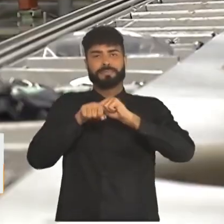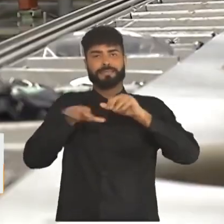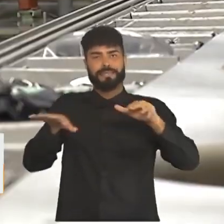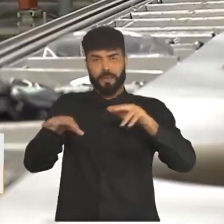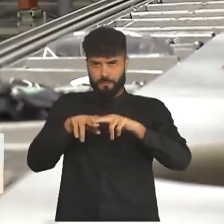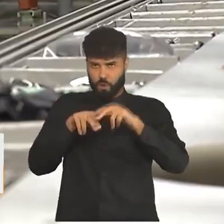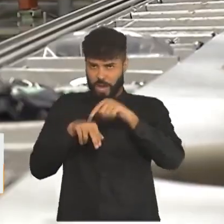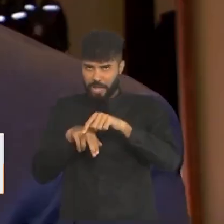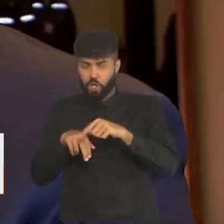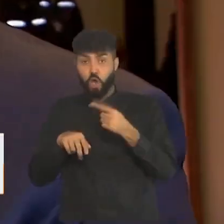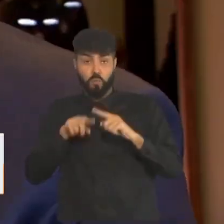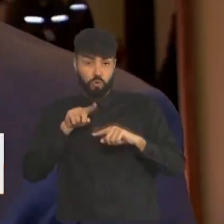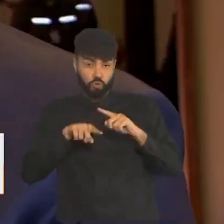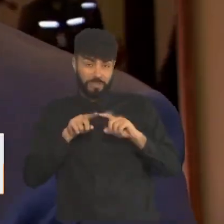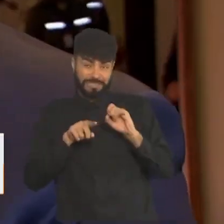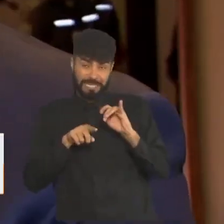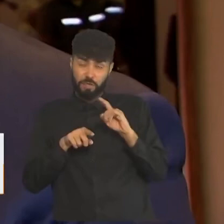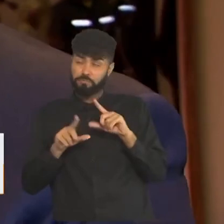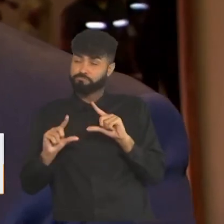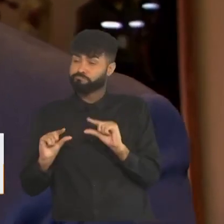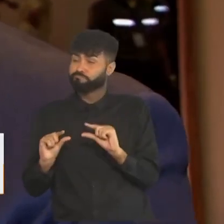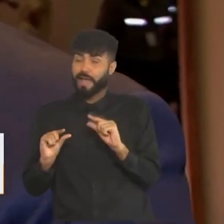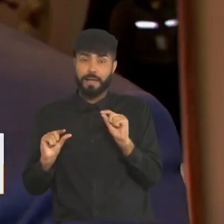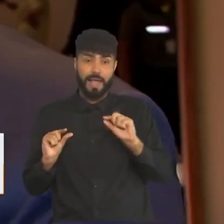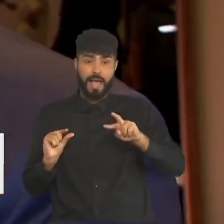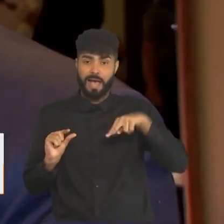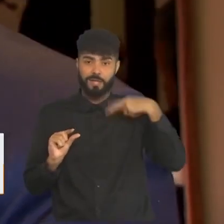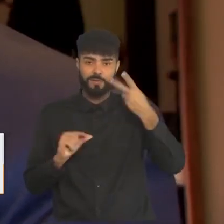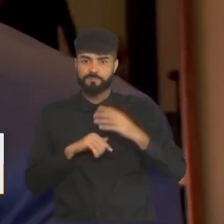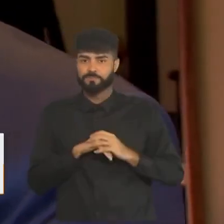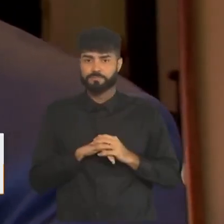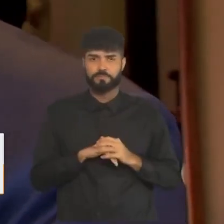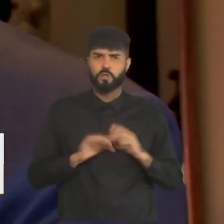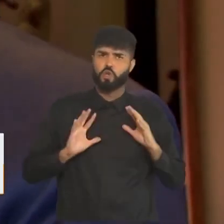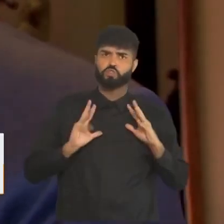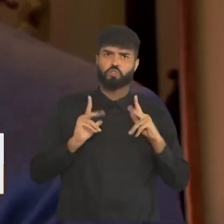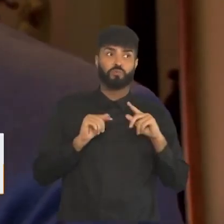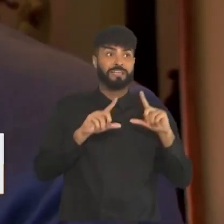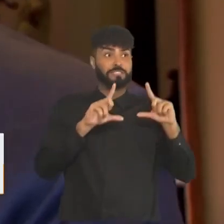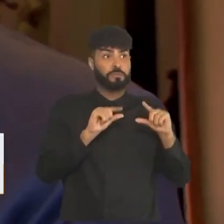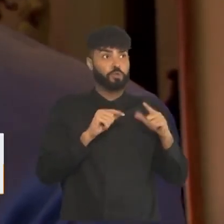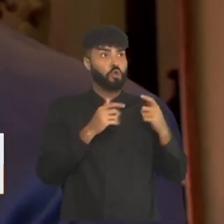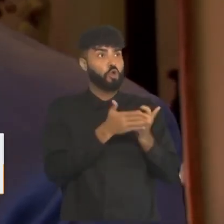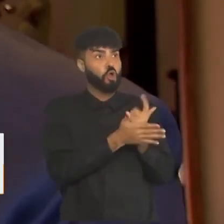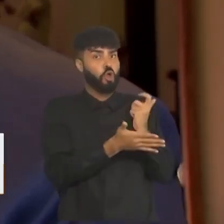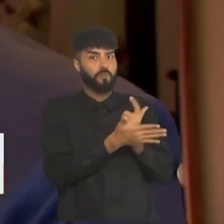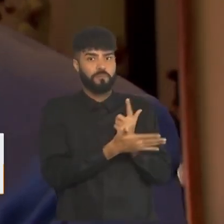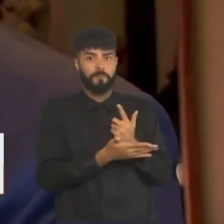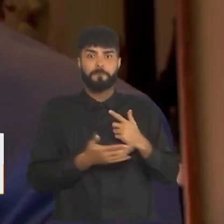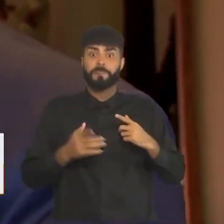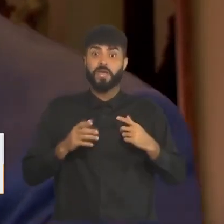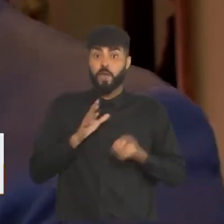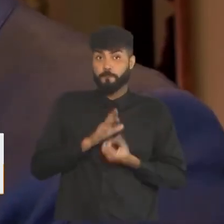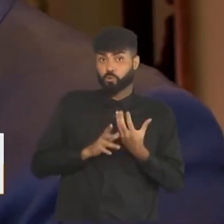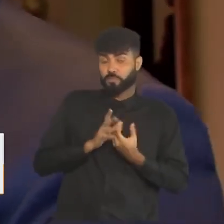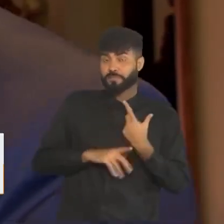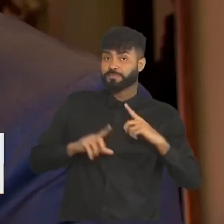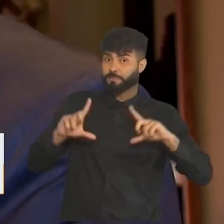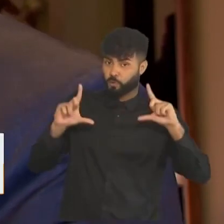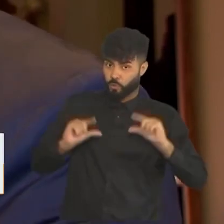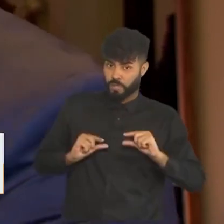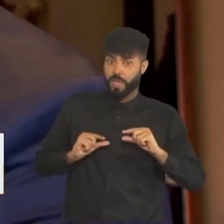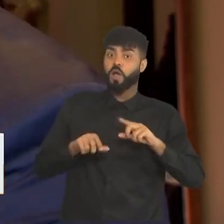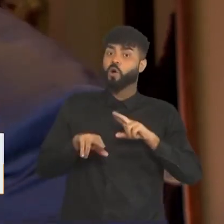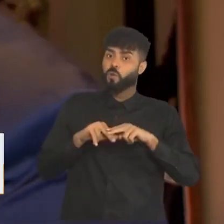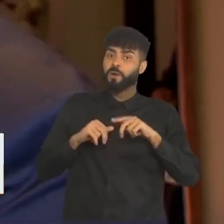e encareceu. Todo mundo reduziu a demanda. Aquela demanda que foi reduzida foi também impactada